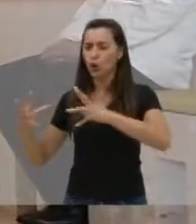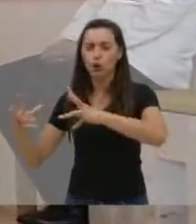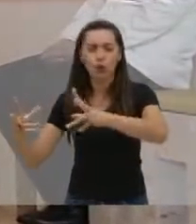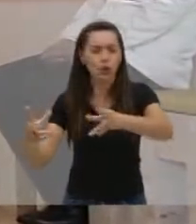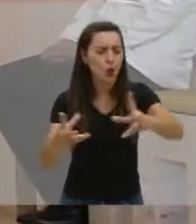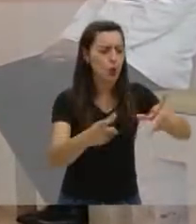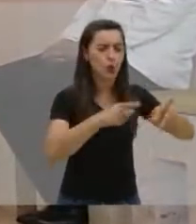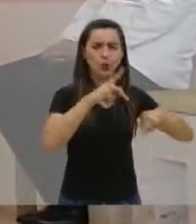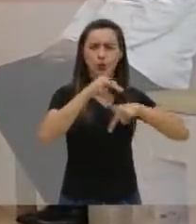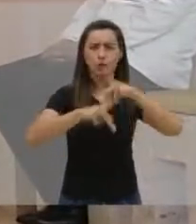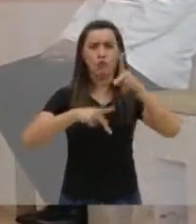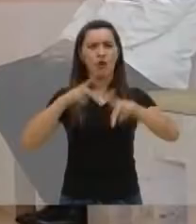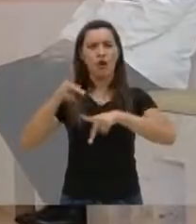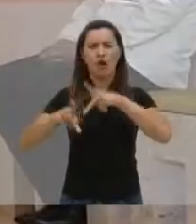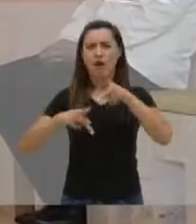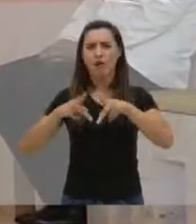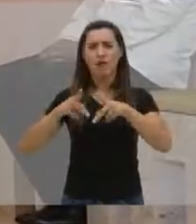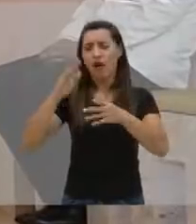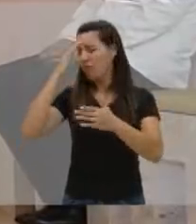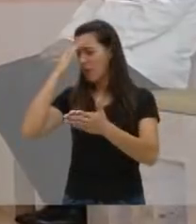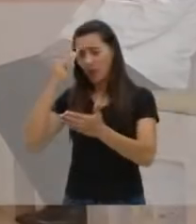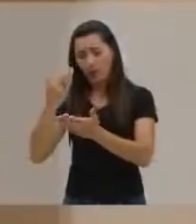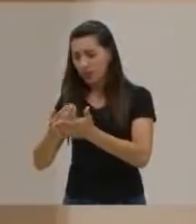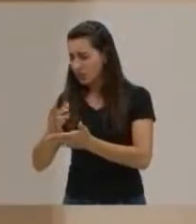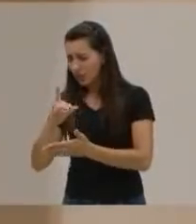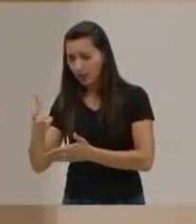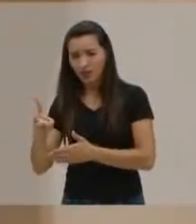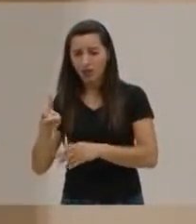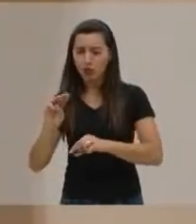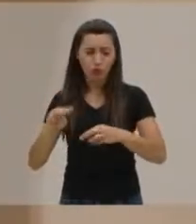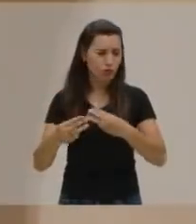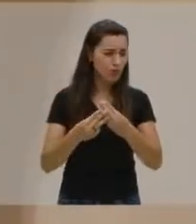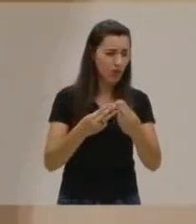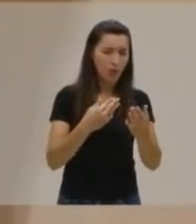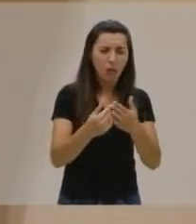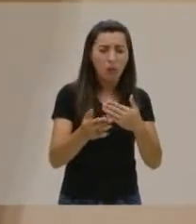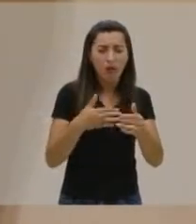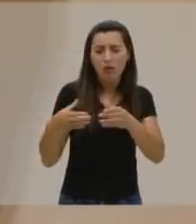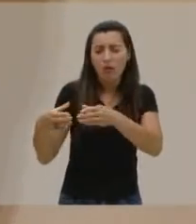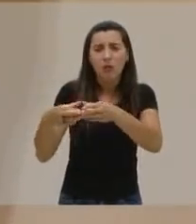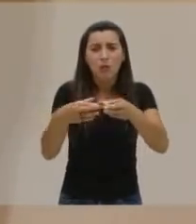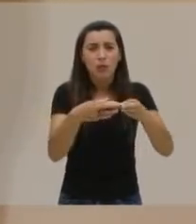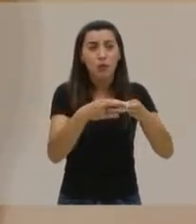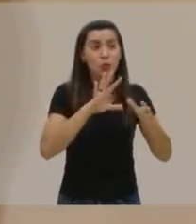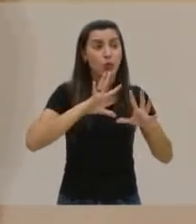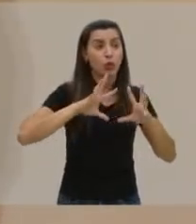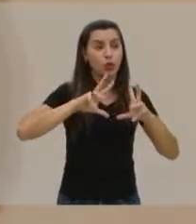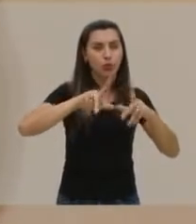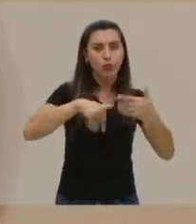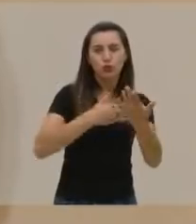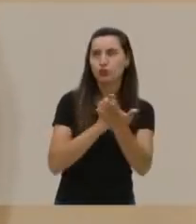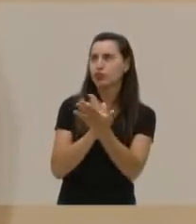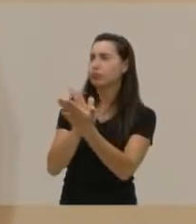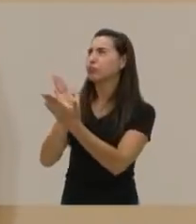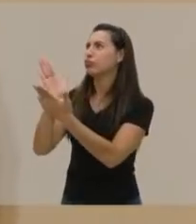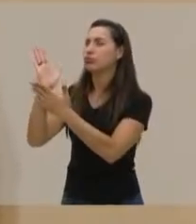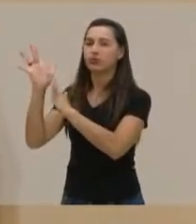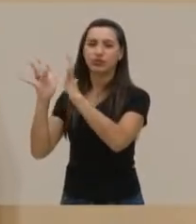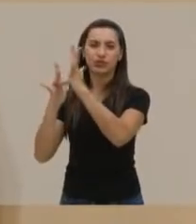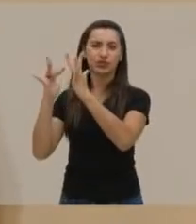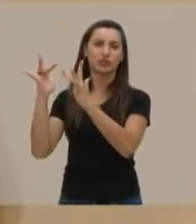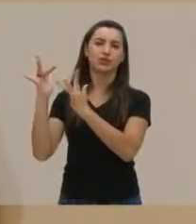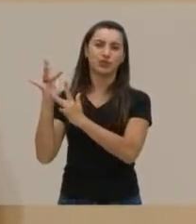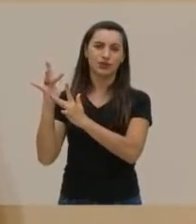judeus, e todos devem convergir para Cristo. Essa é a mensagem. E aí começa a realização